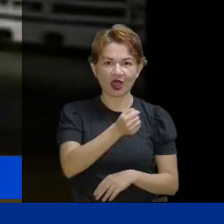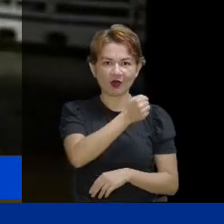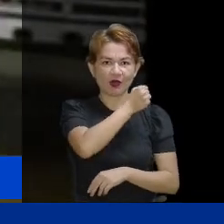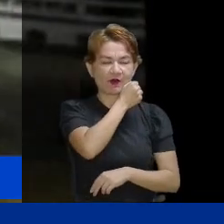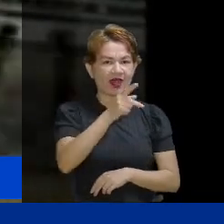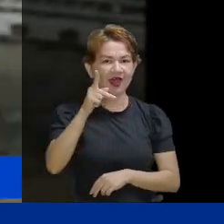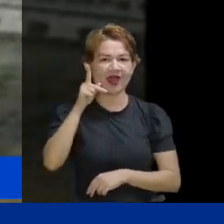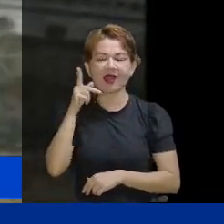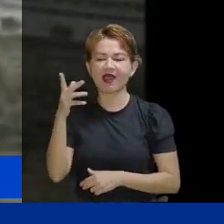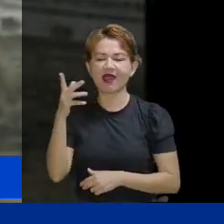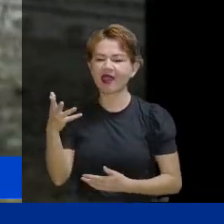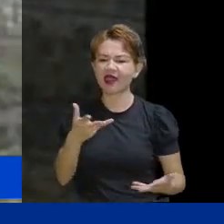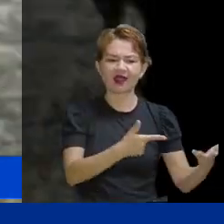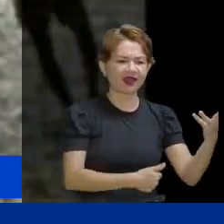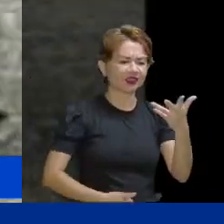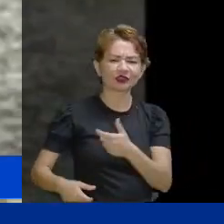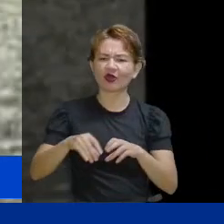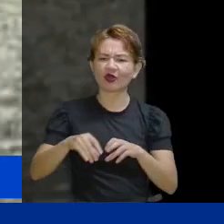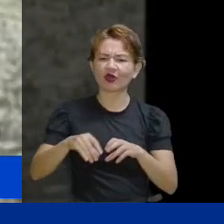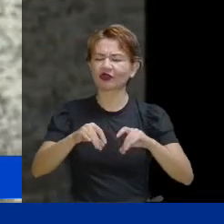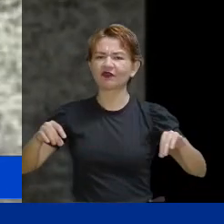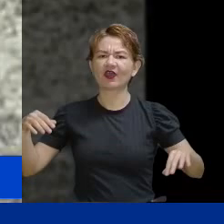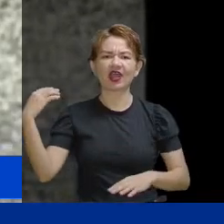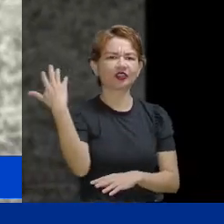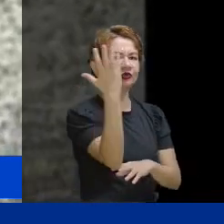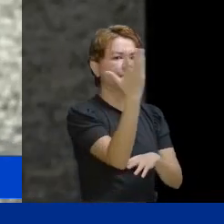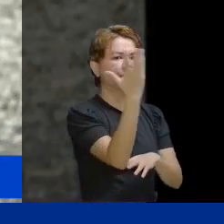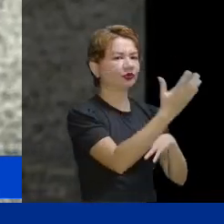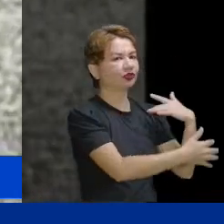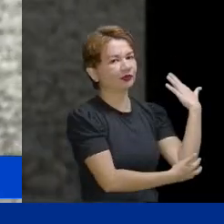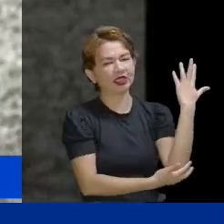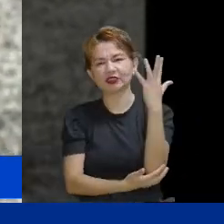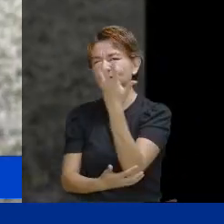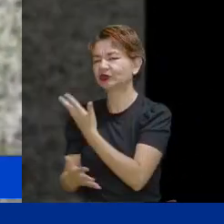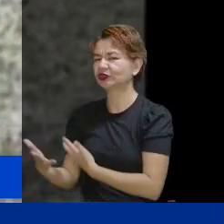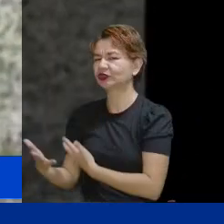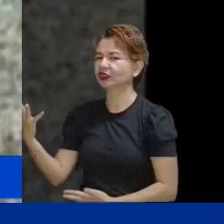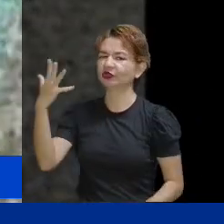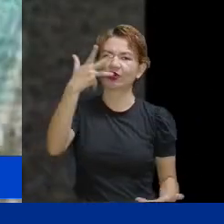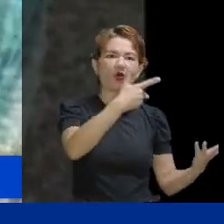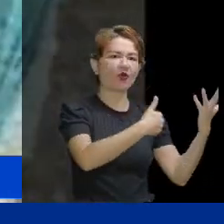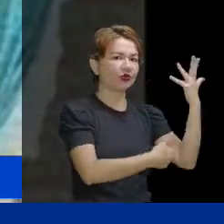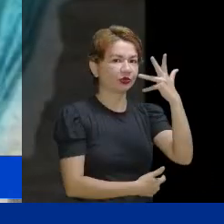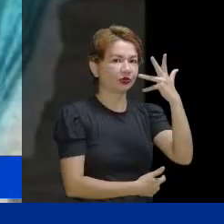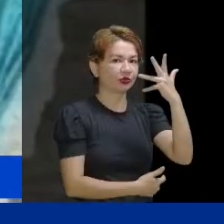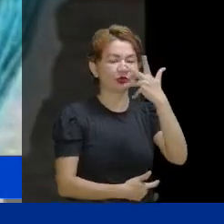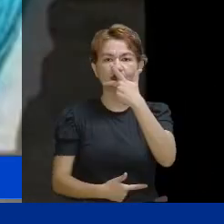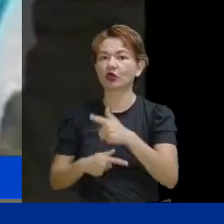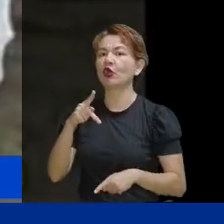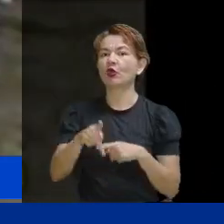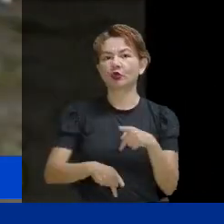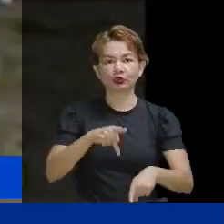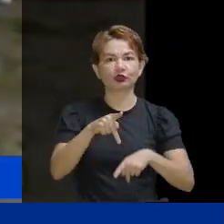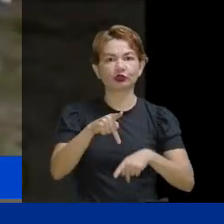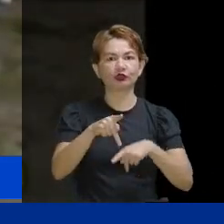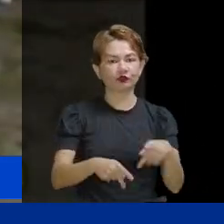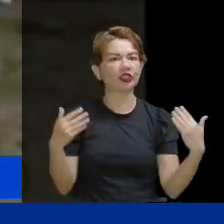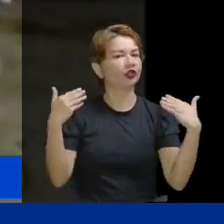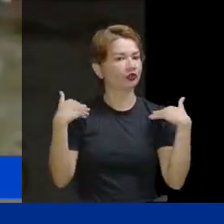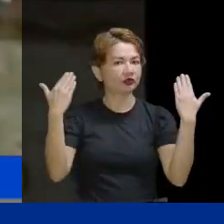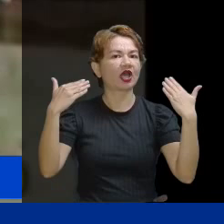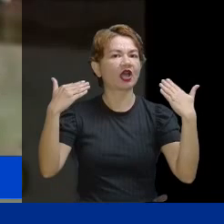do Amapá, solo fértil de imenso tesouro. Os